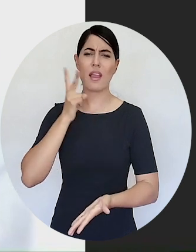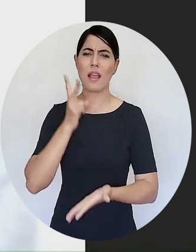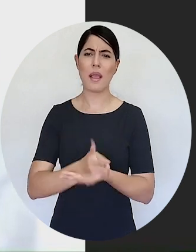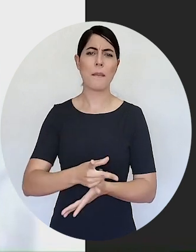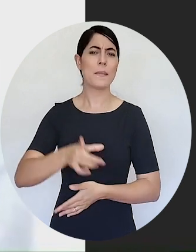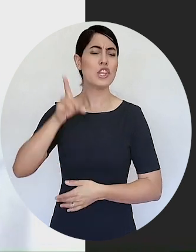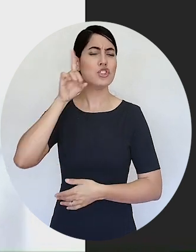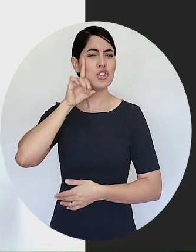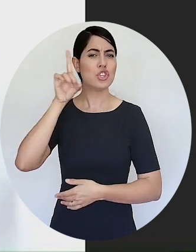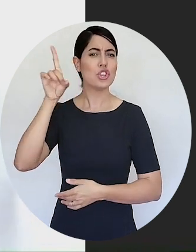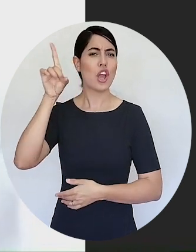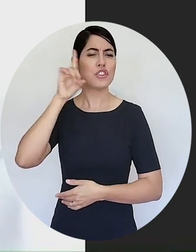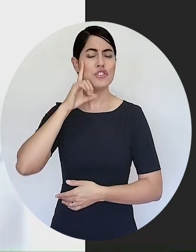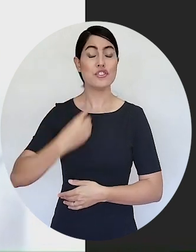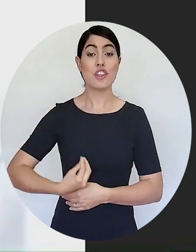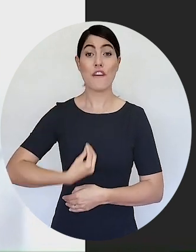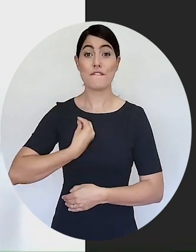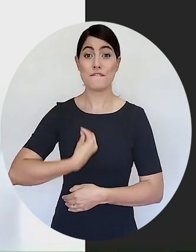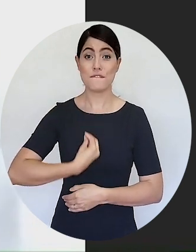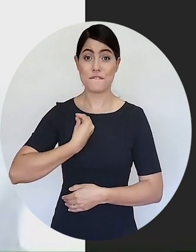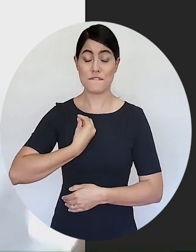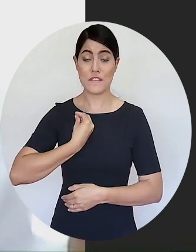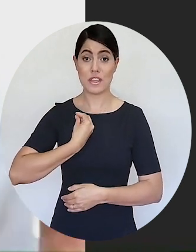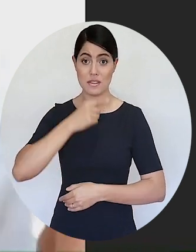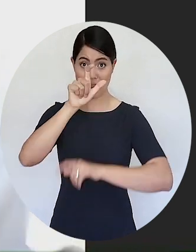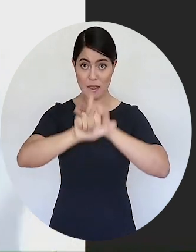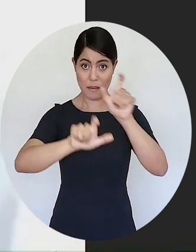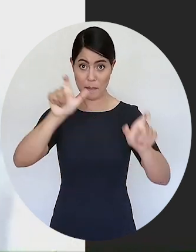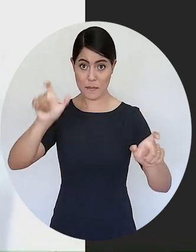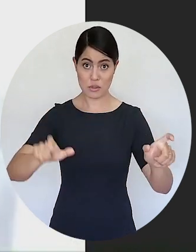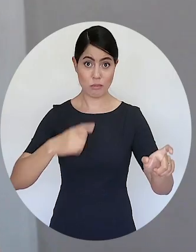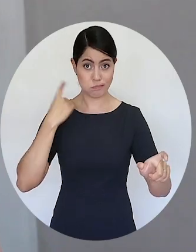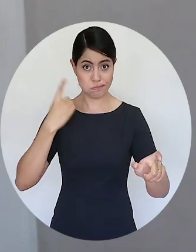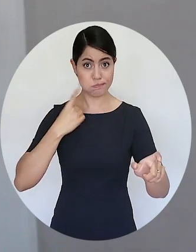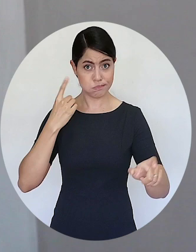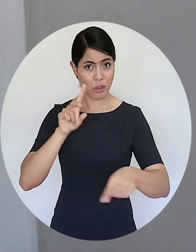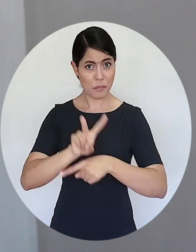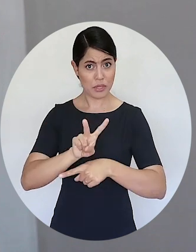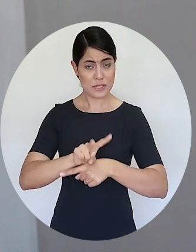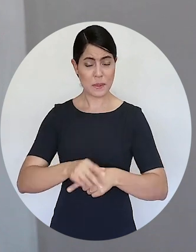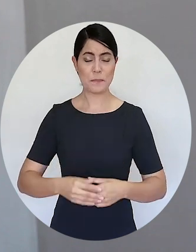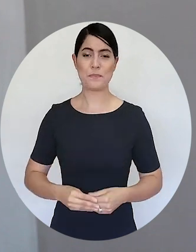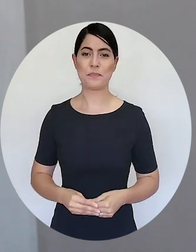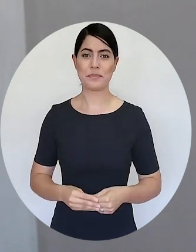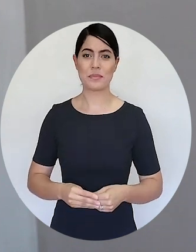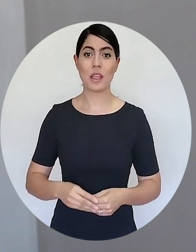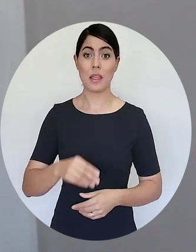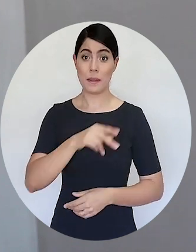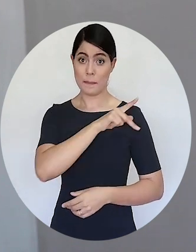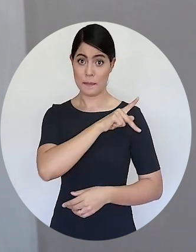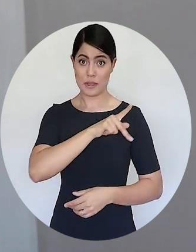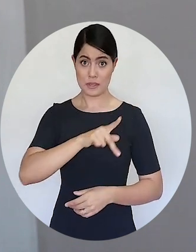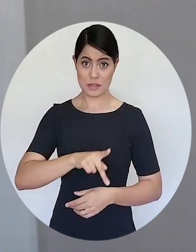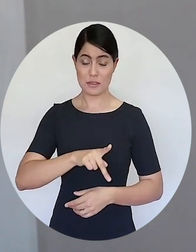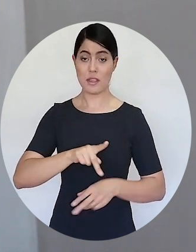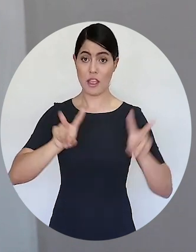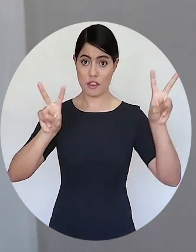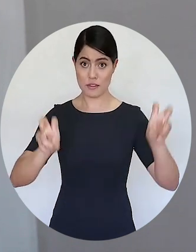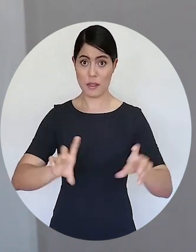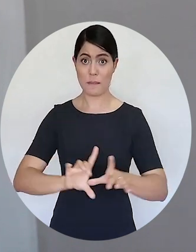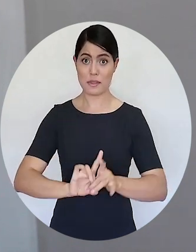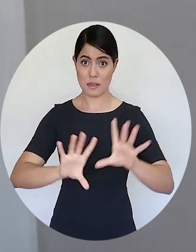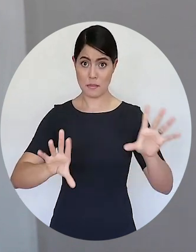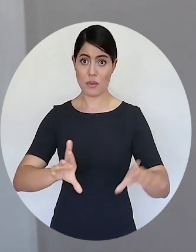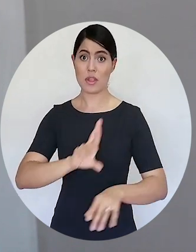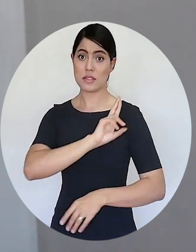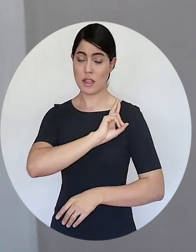no cotidiano, cuidando da vida do advogado no detalhe. O presidente da Comissão Nacional de Defesa da República